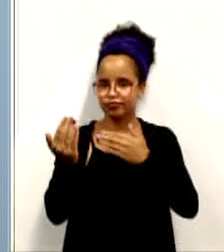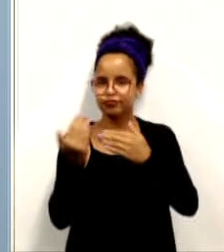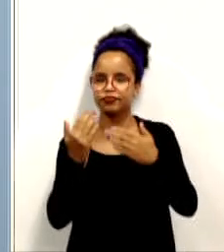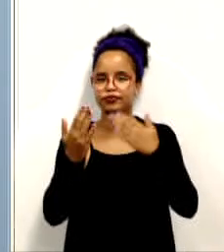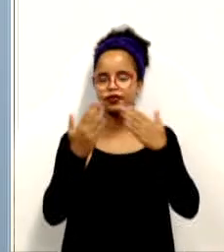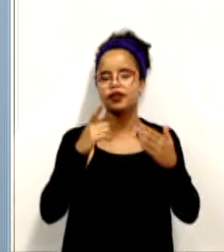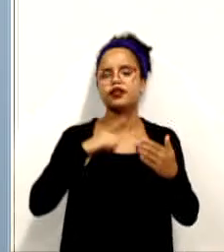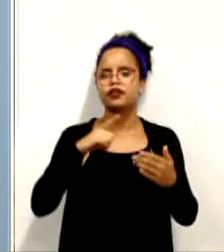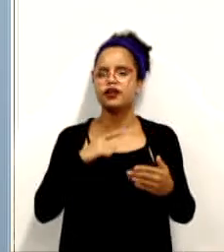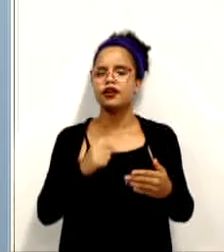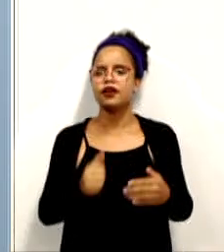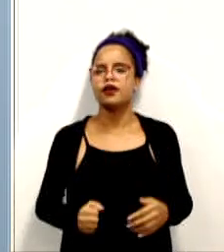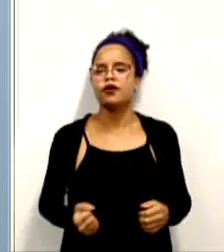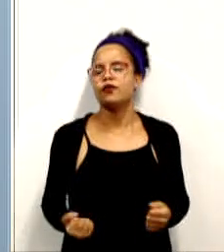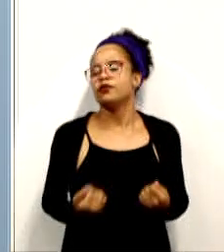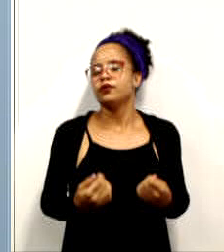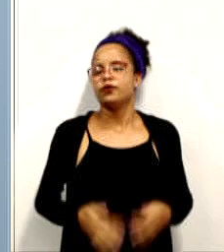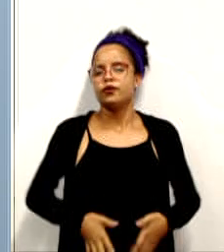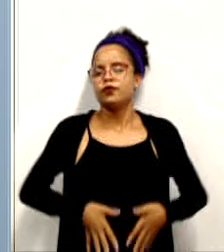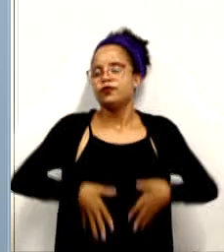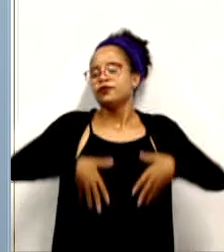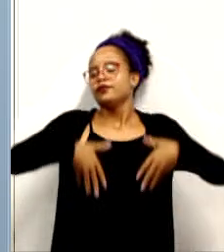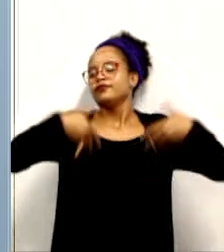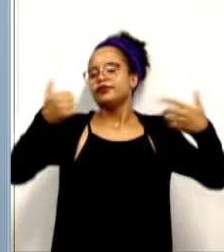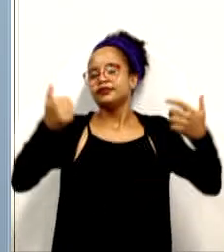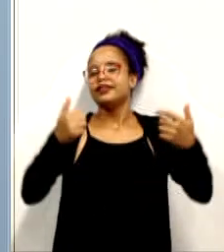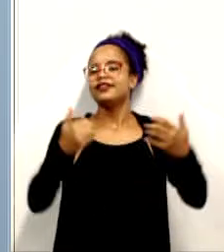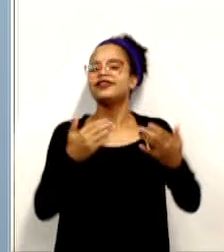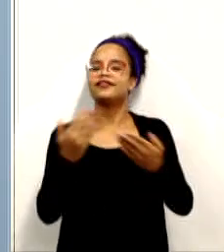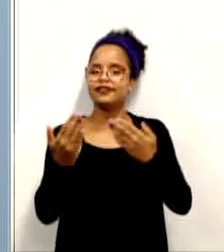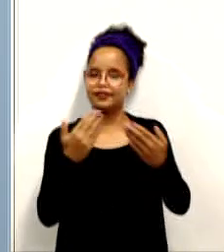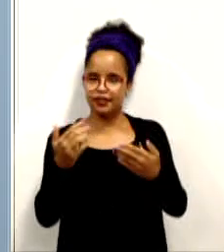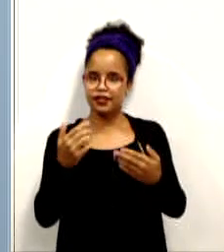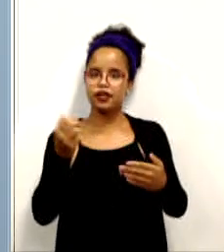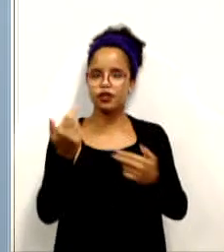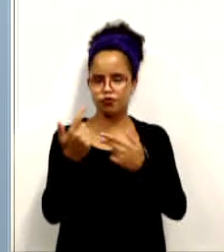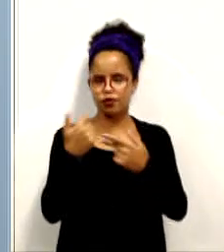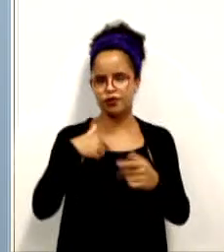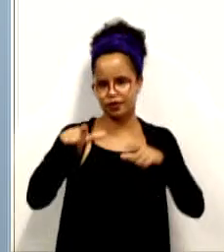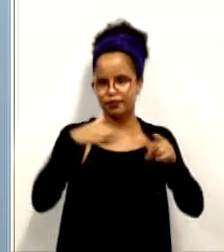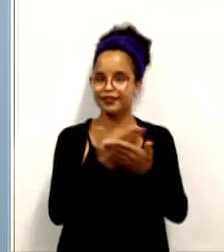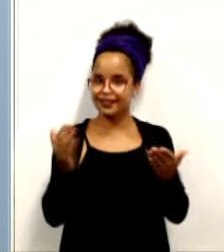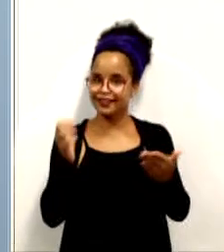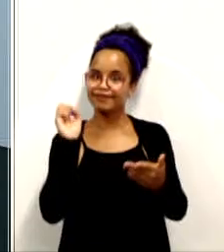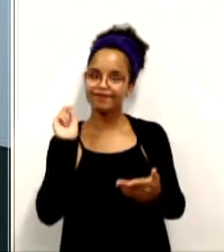de participar, assim como eu estou aqui trabalhando com vocês. Ok, pessoal? Nos